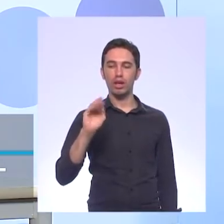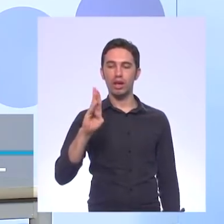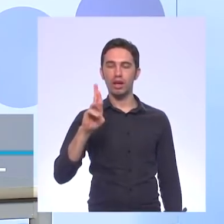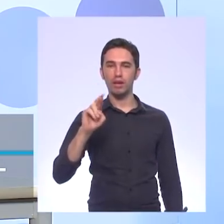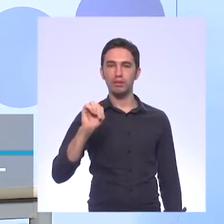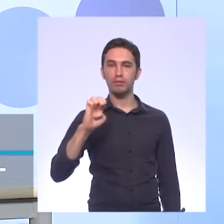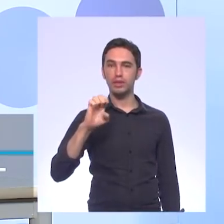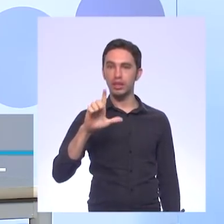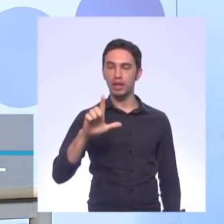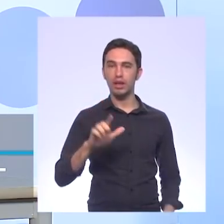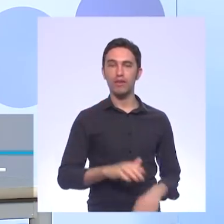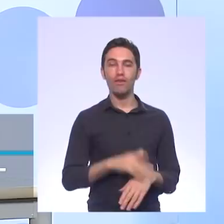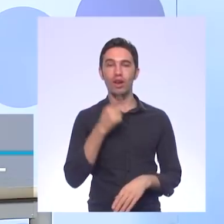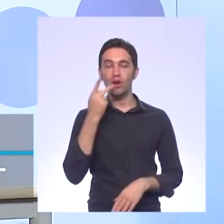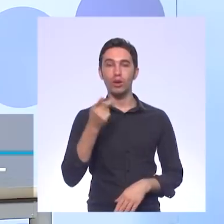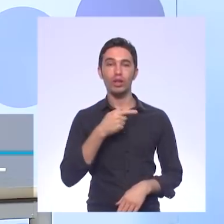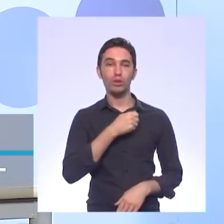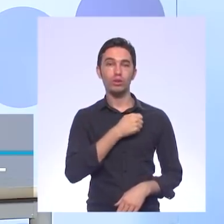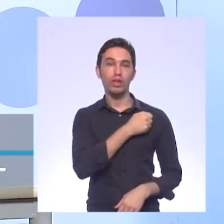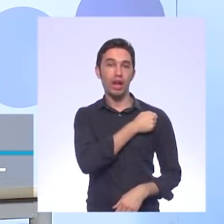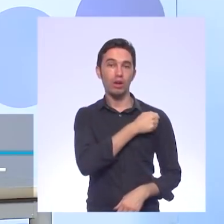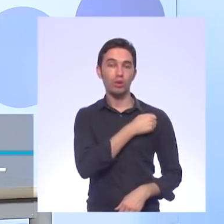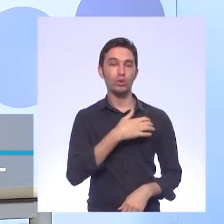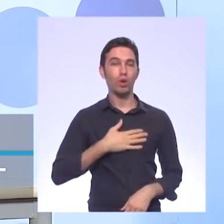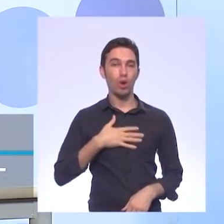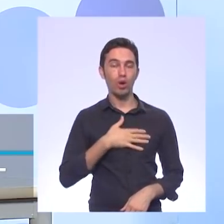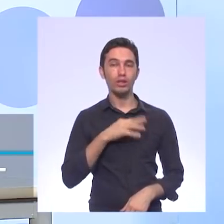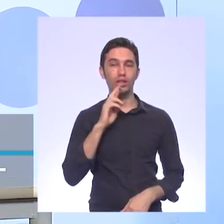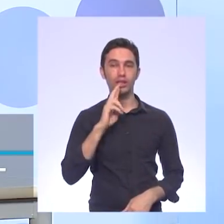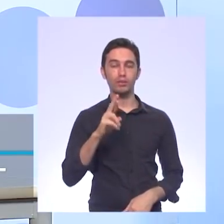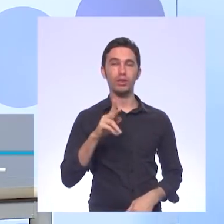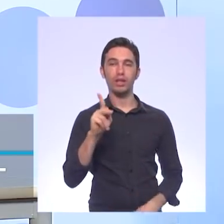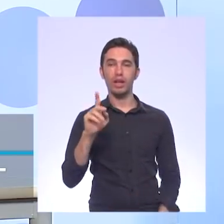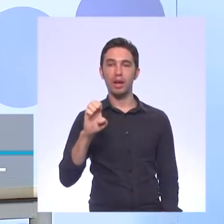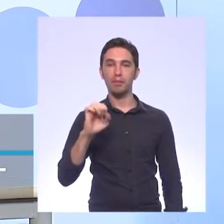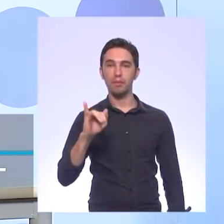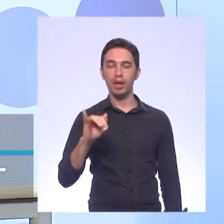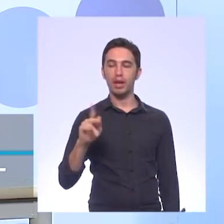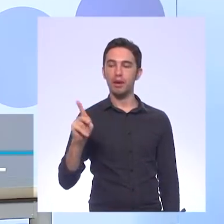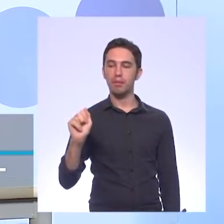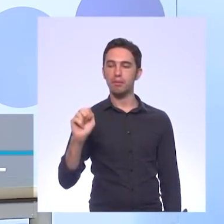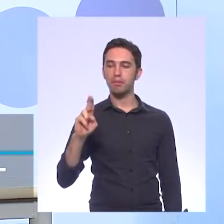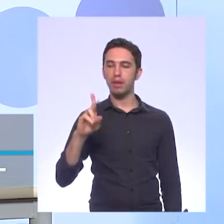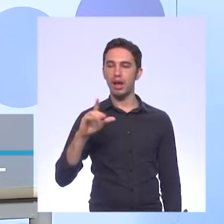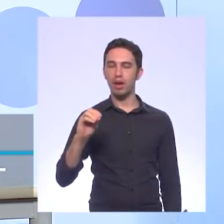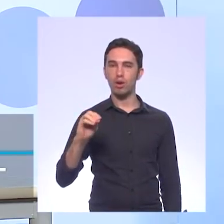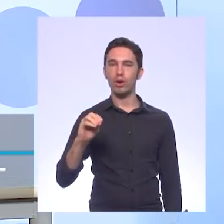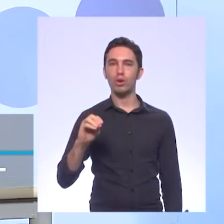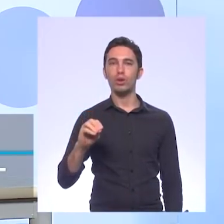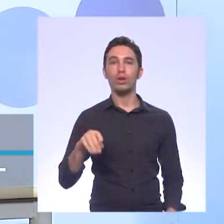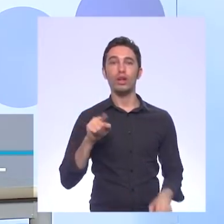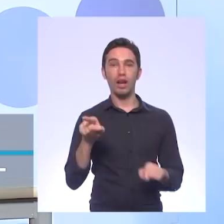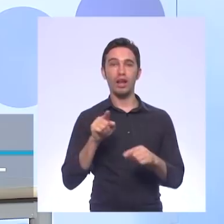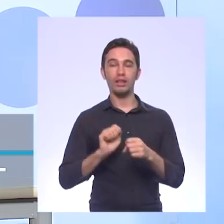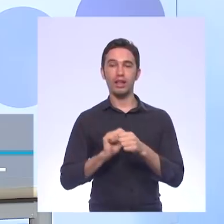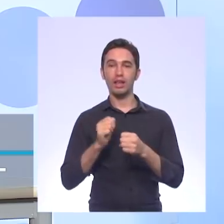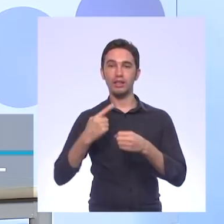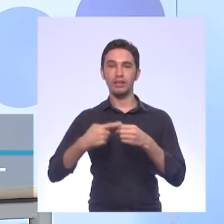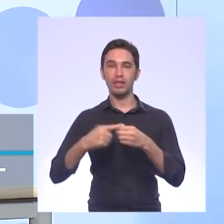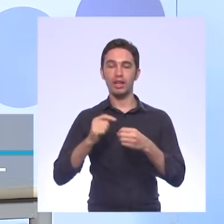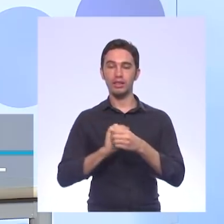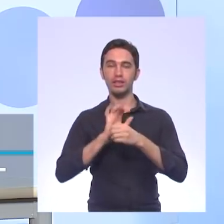disse que os alunos gostam de responder da escola p e Paula Santos da cidade de Salto a Ester Reis